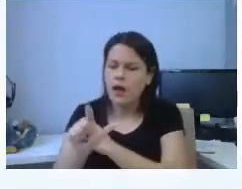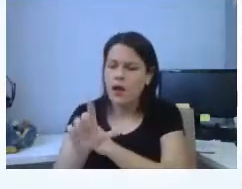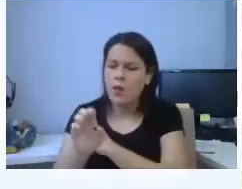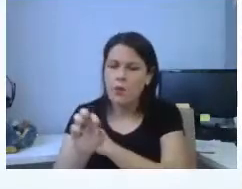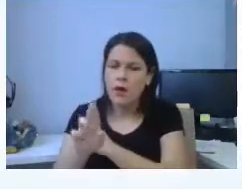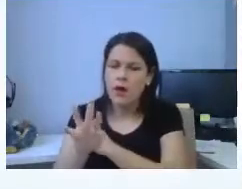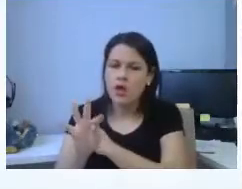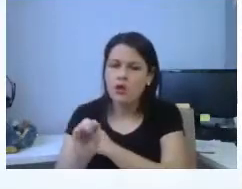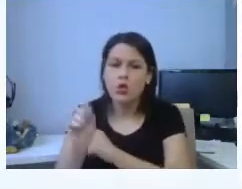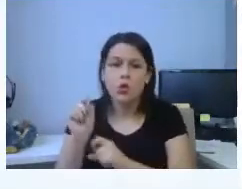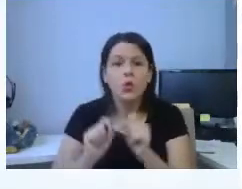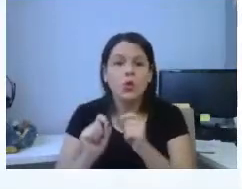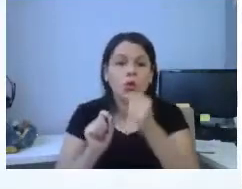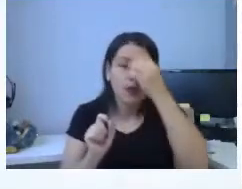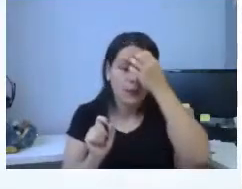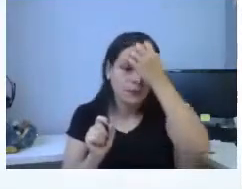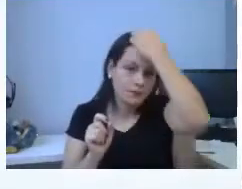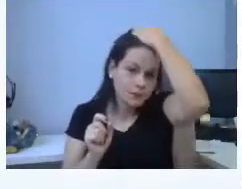é que,